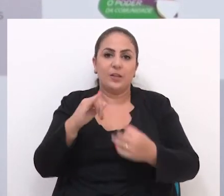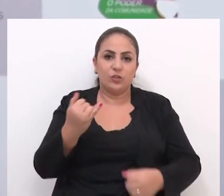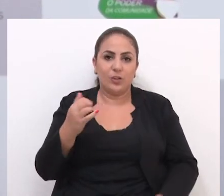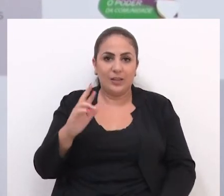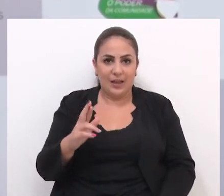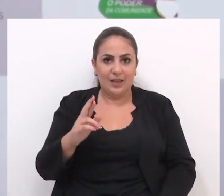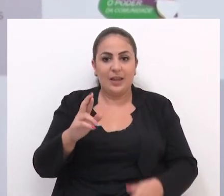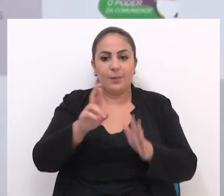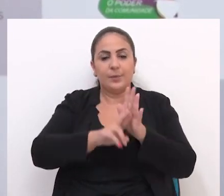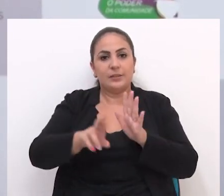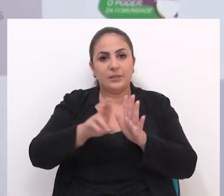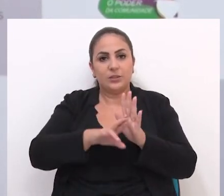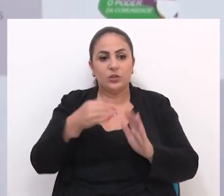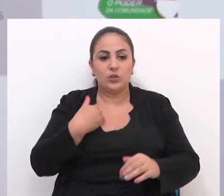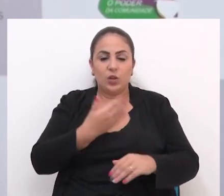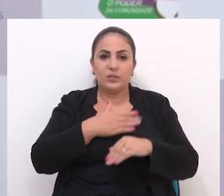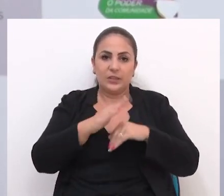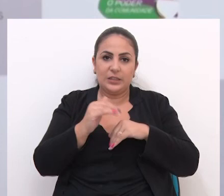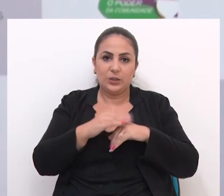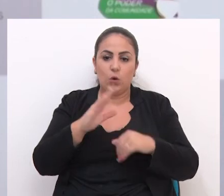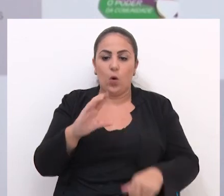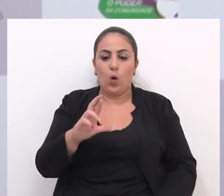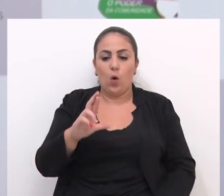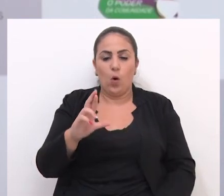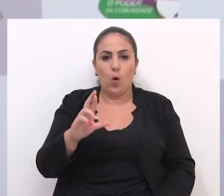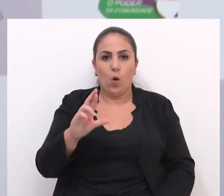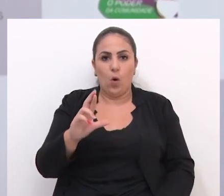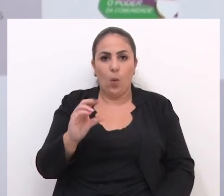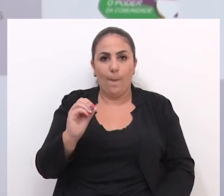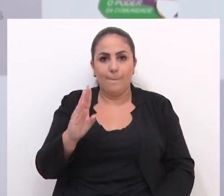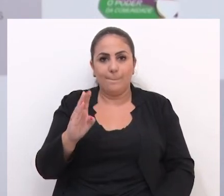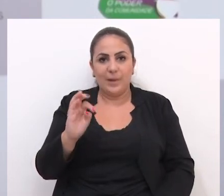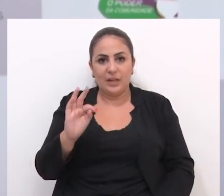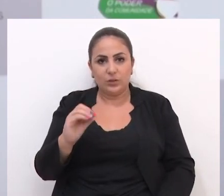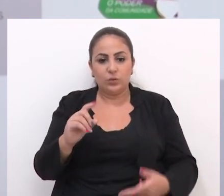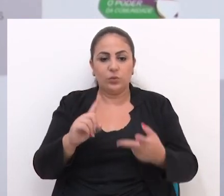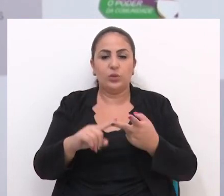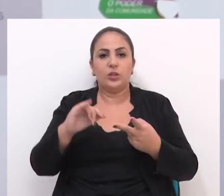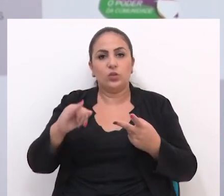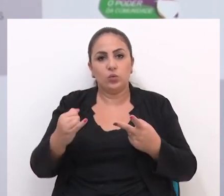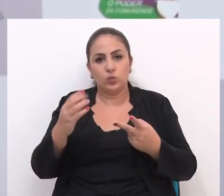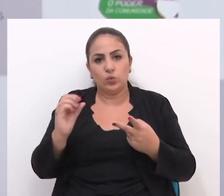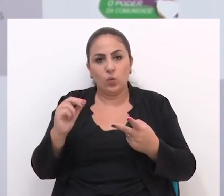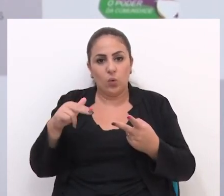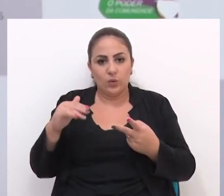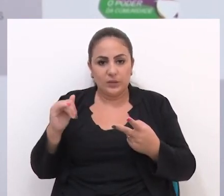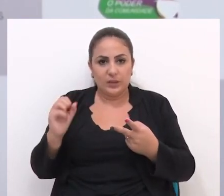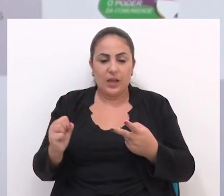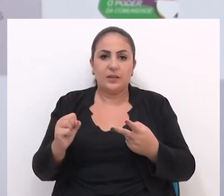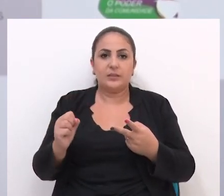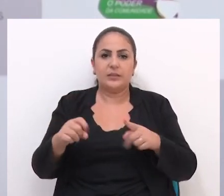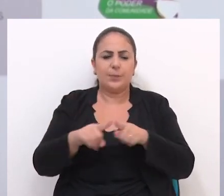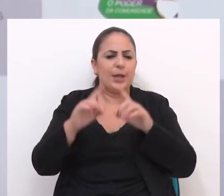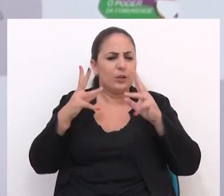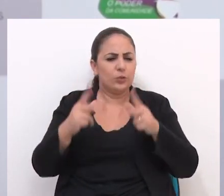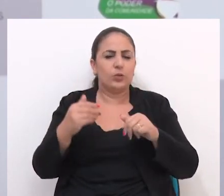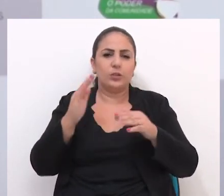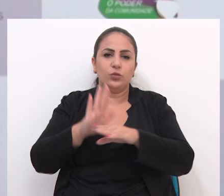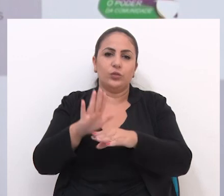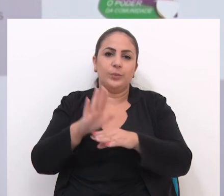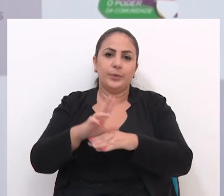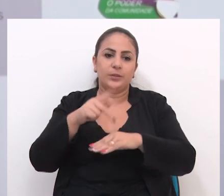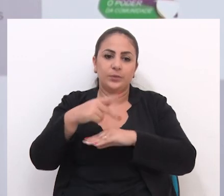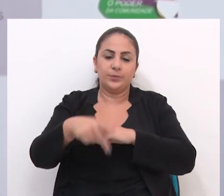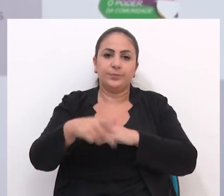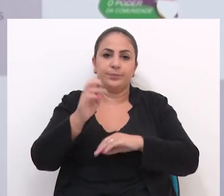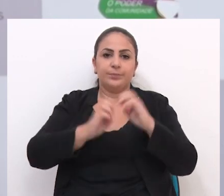família JR em nome do nosso querido Roberto e também do Jonatas, enfim, a todos os seus colaboradores que vêm ajudando Passo Fundo,